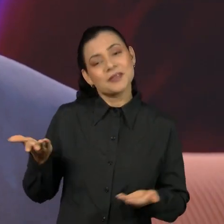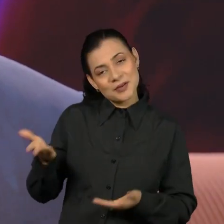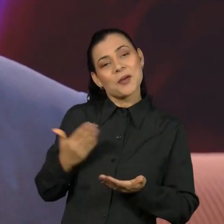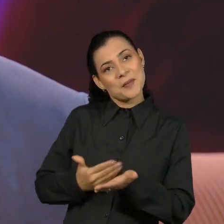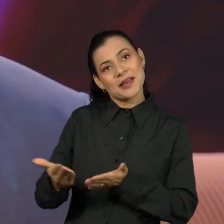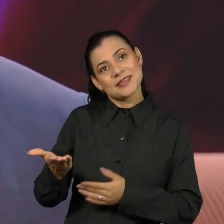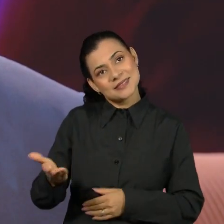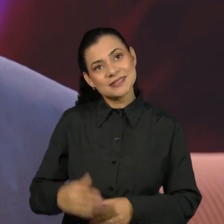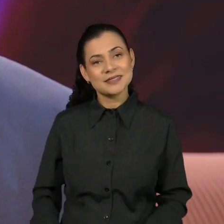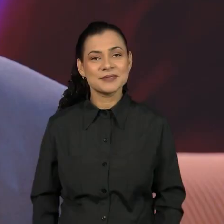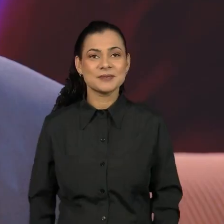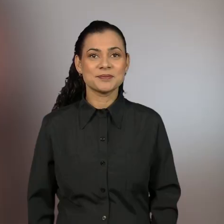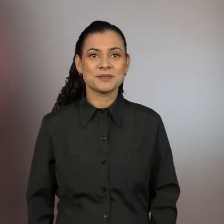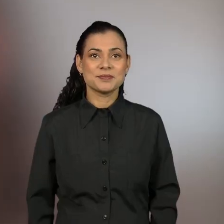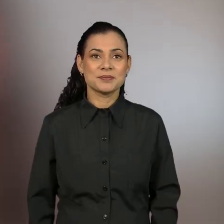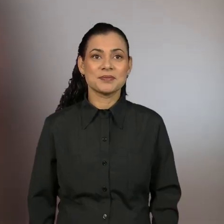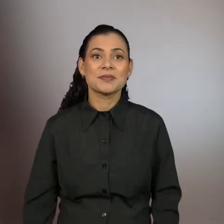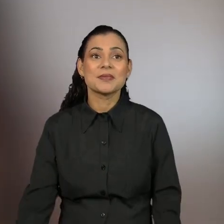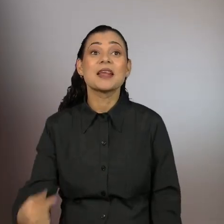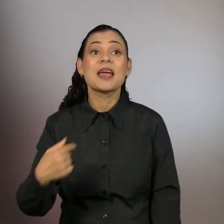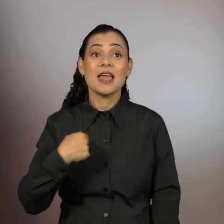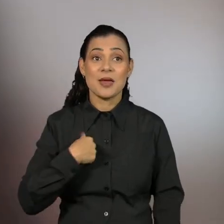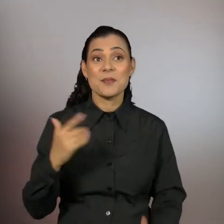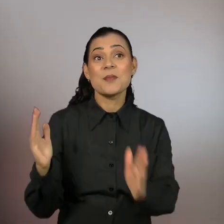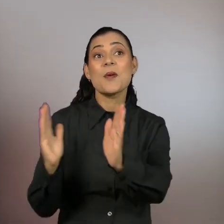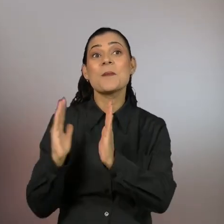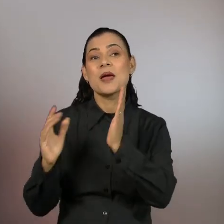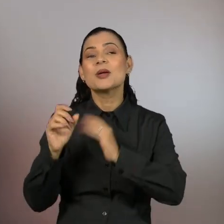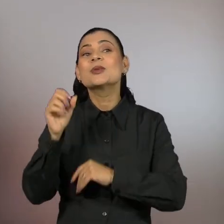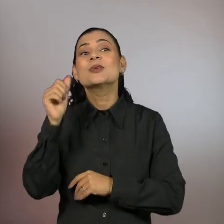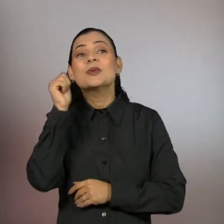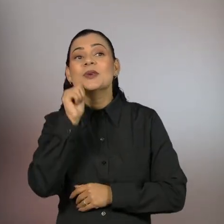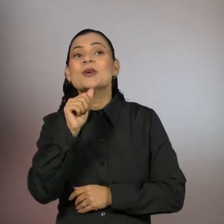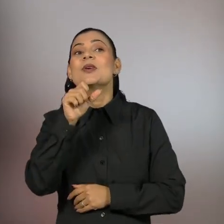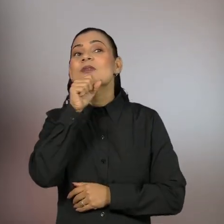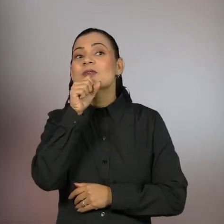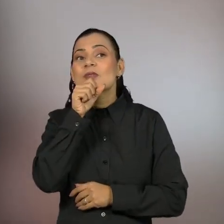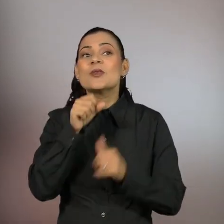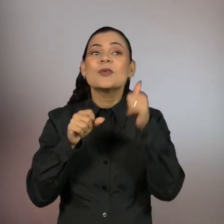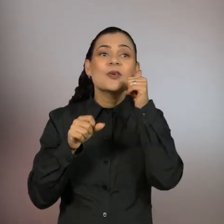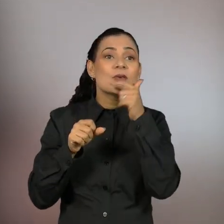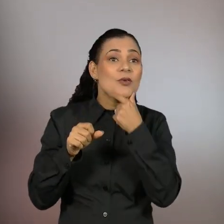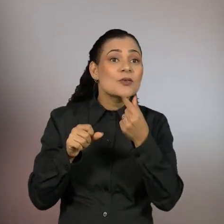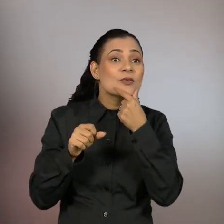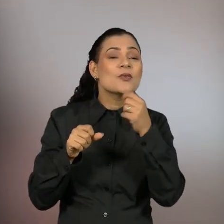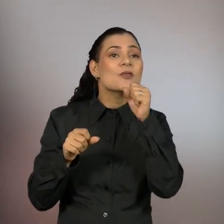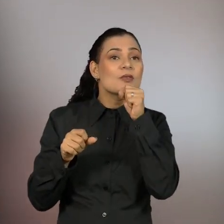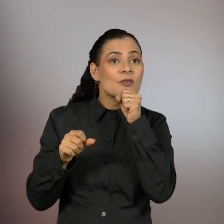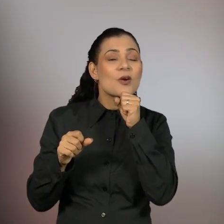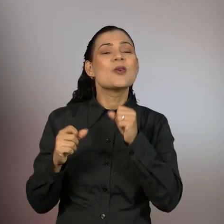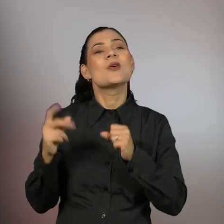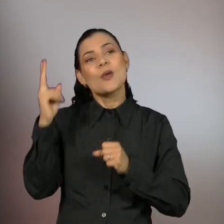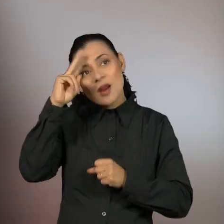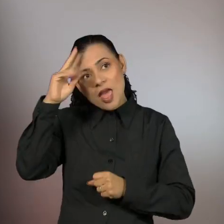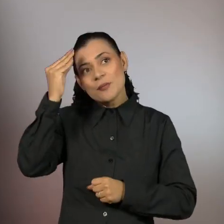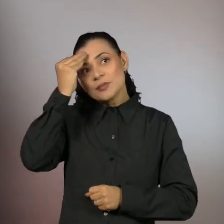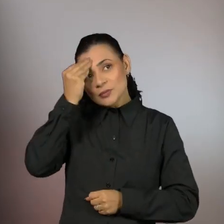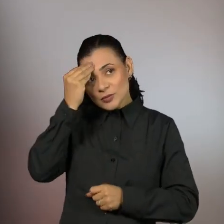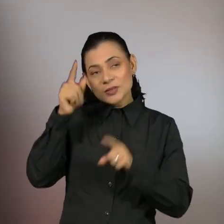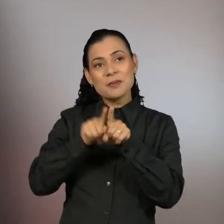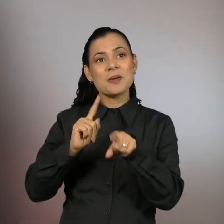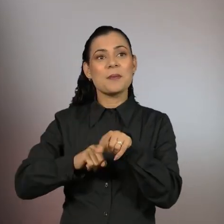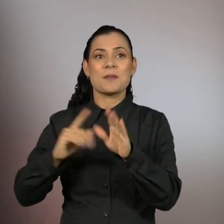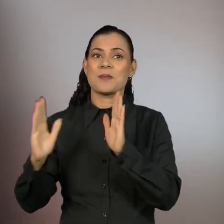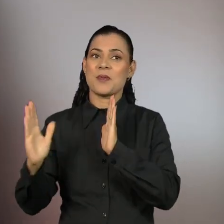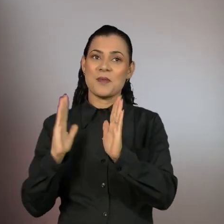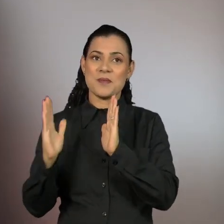Pipa. Eu amo muito o vovô e a vovó. E uma dos